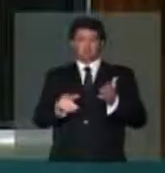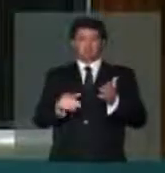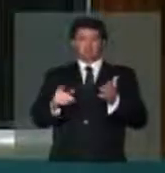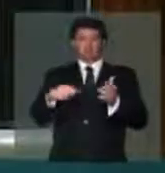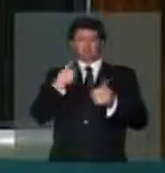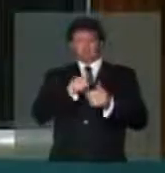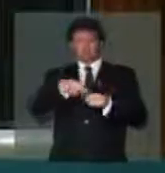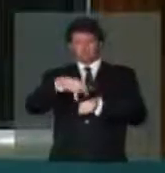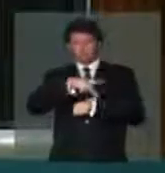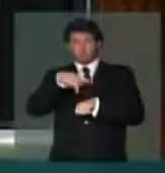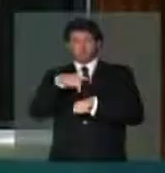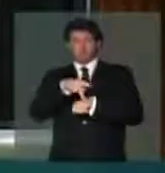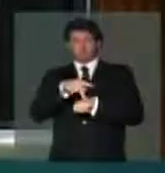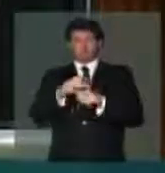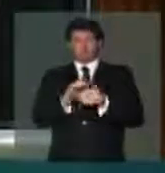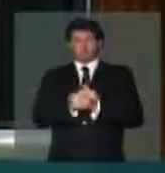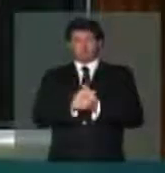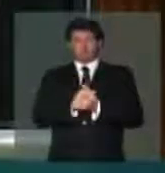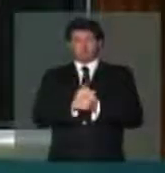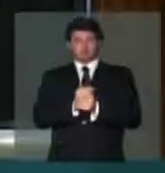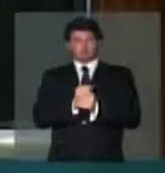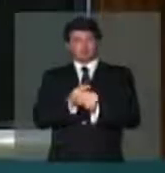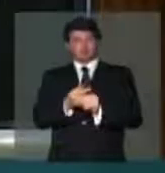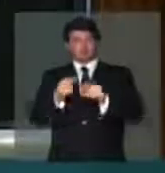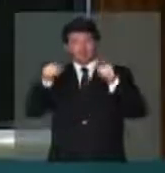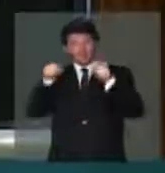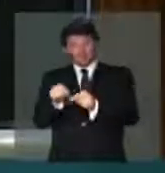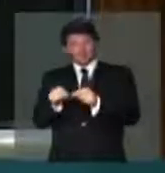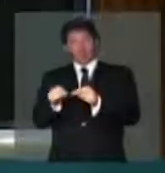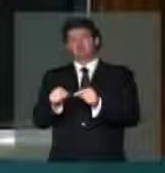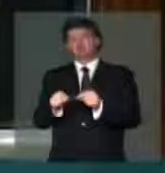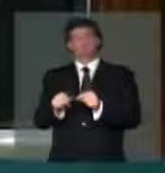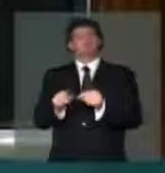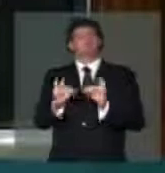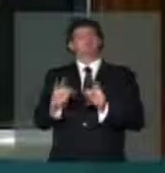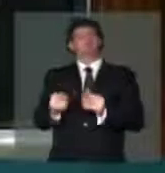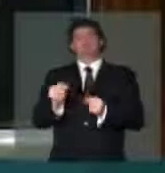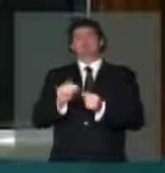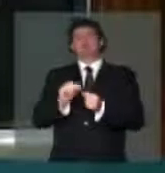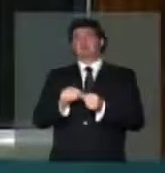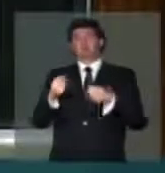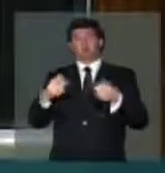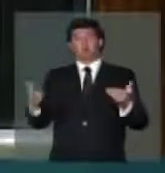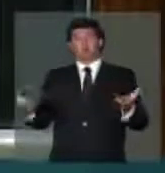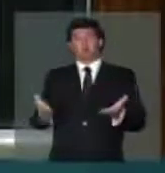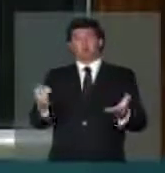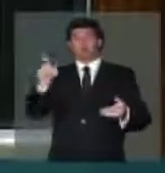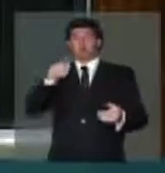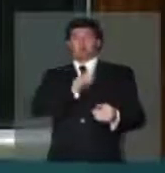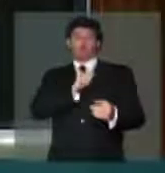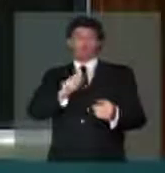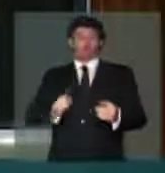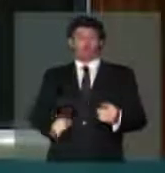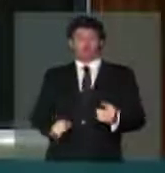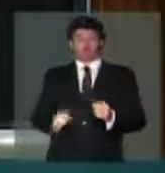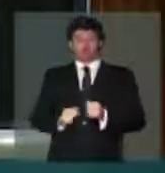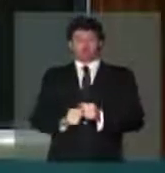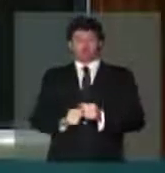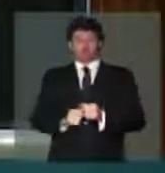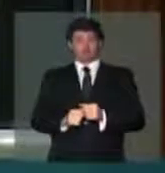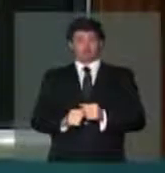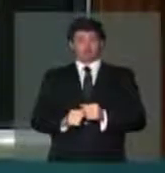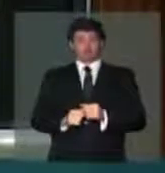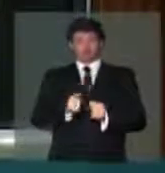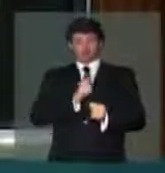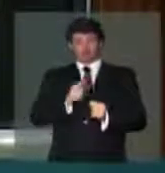do nosso país. Lá tudo tem que ser feito hoje pelo governo, fica para depois